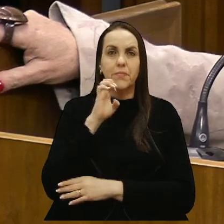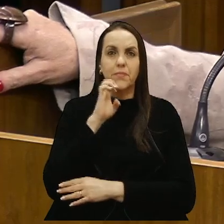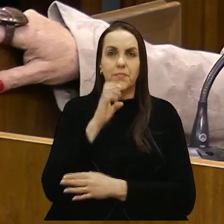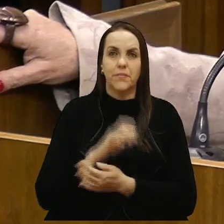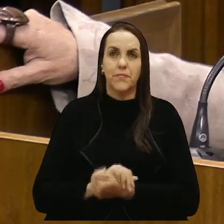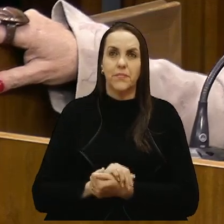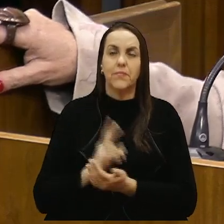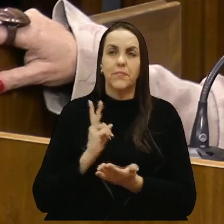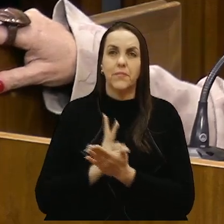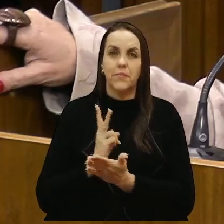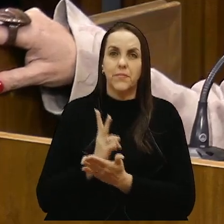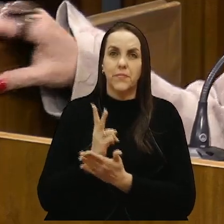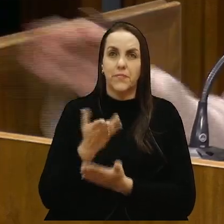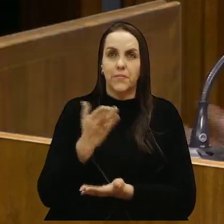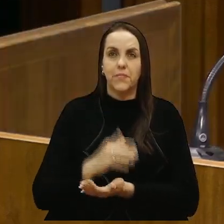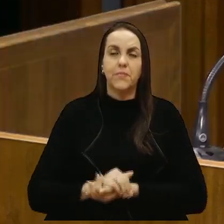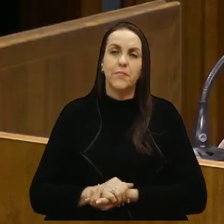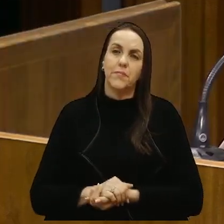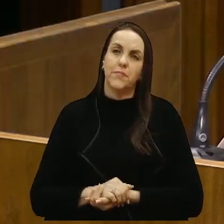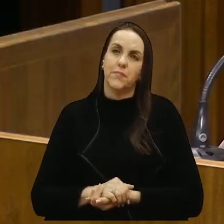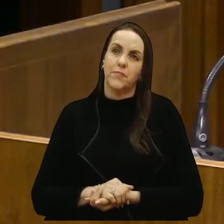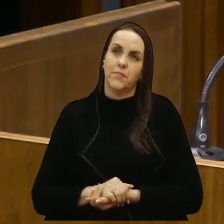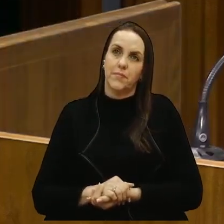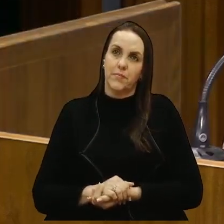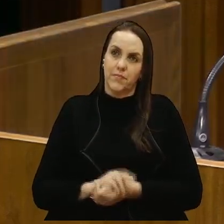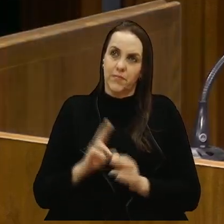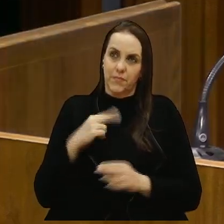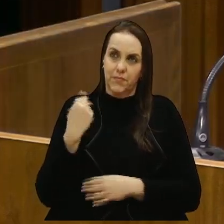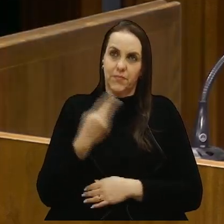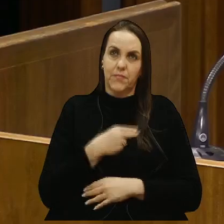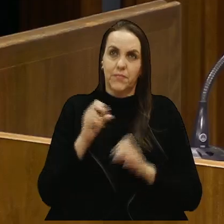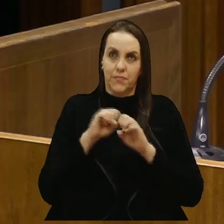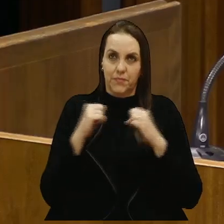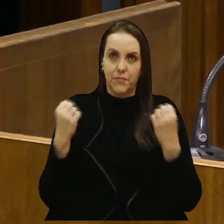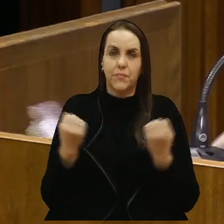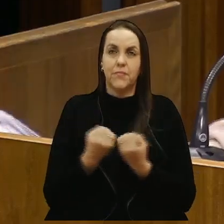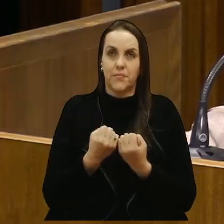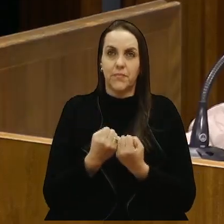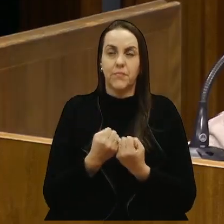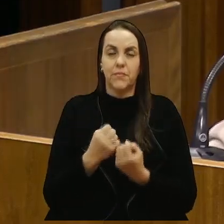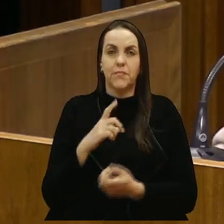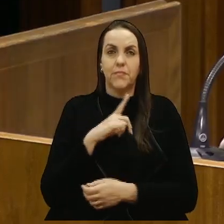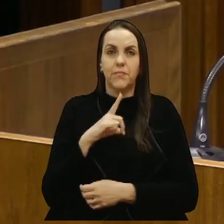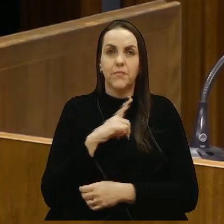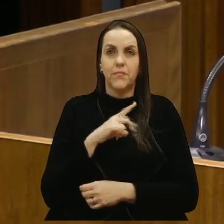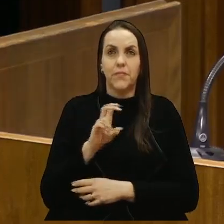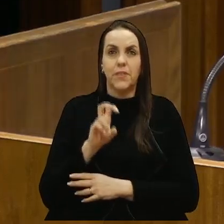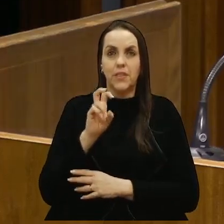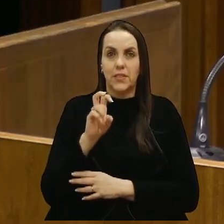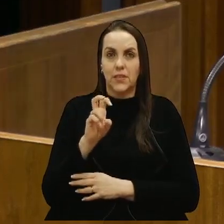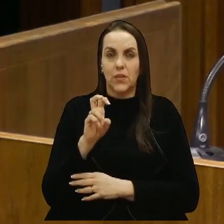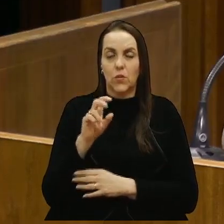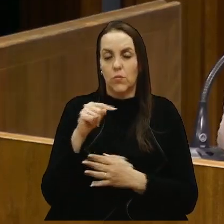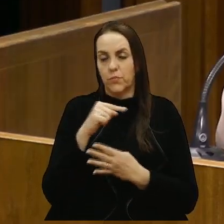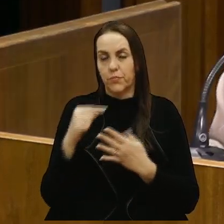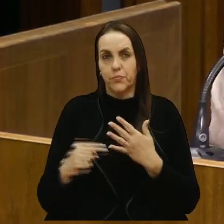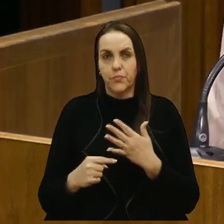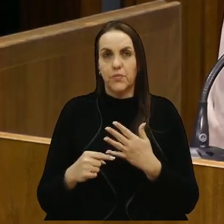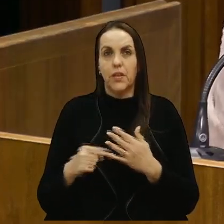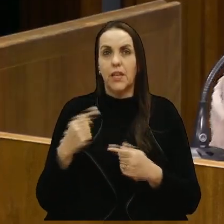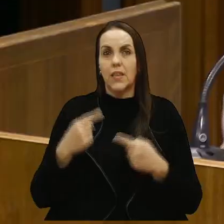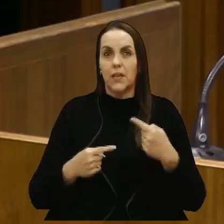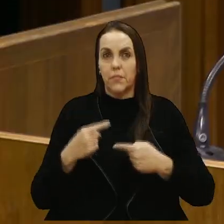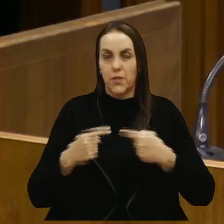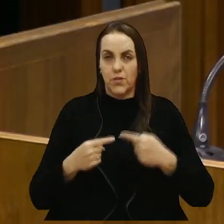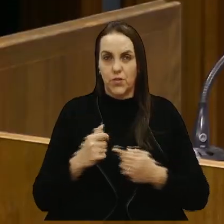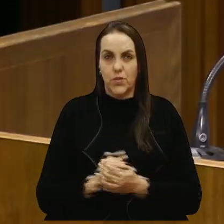Continuando aqui, então, né, o nosso seminário ele teve 5 pontos de debate.